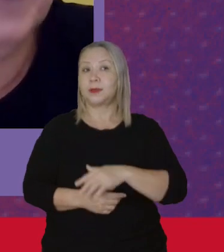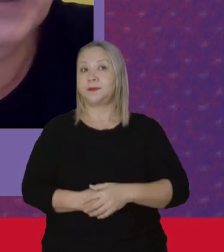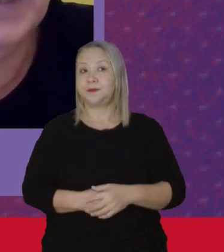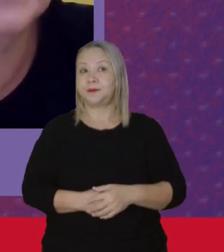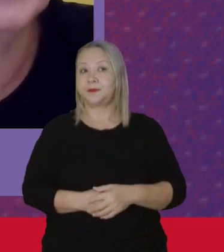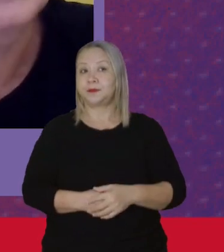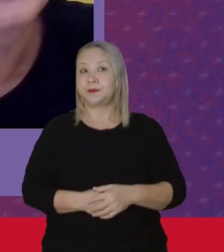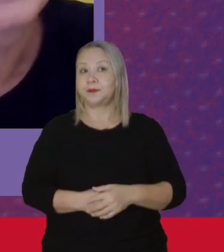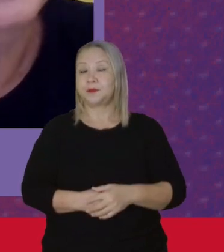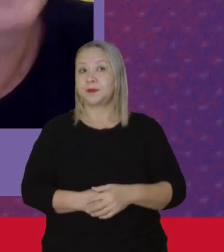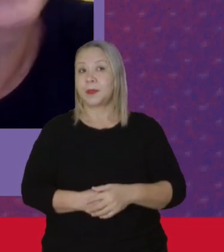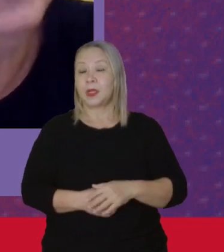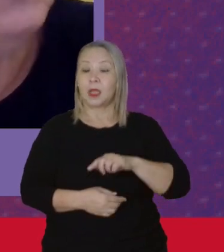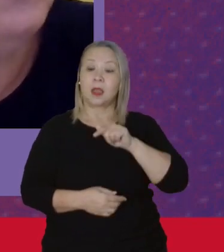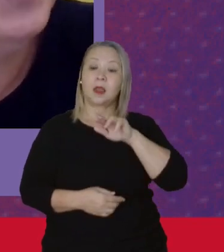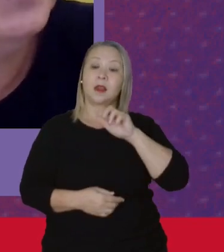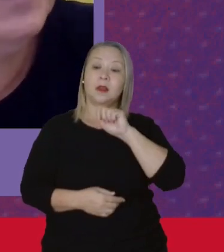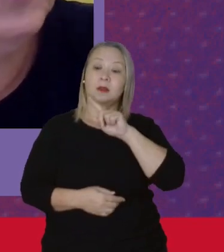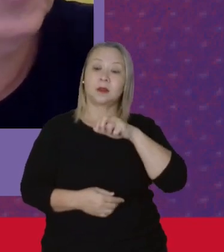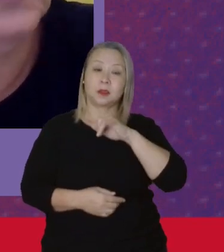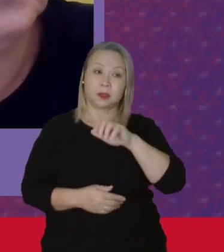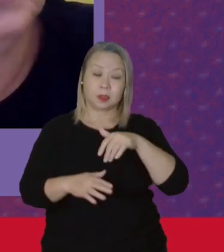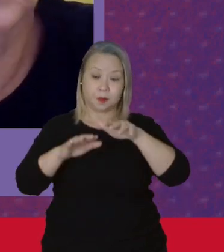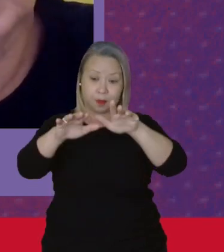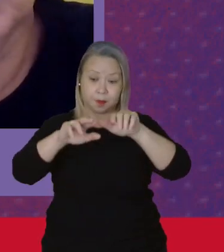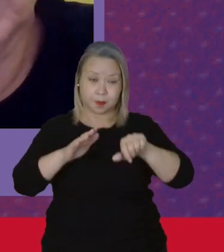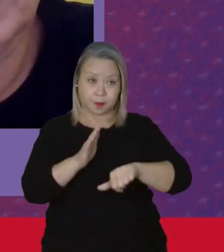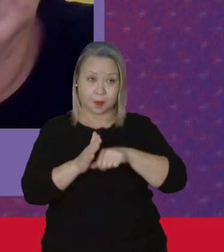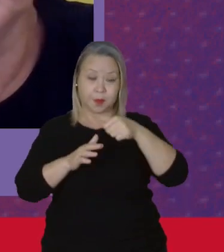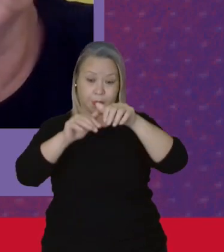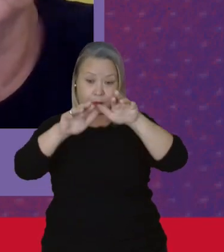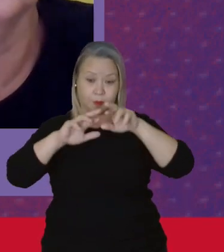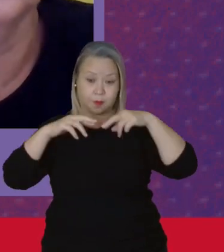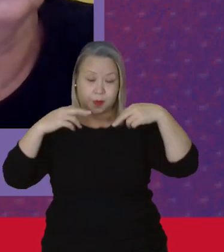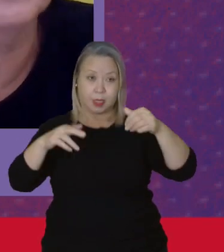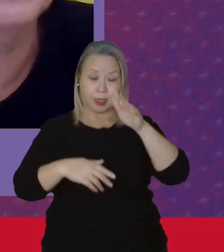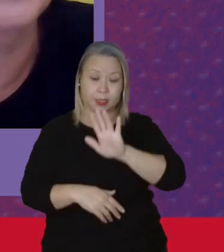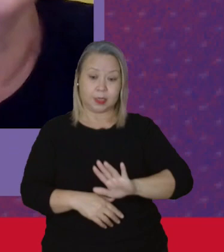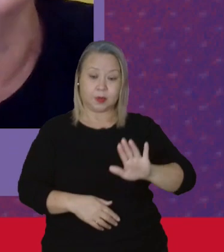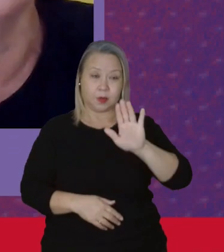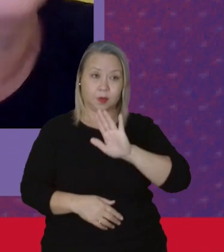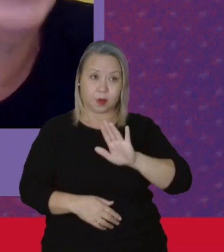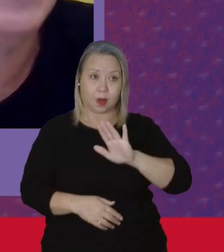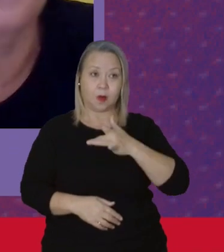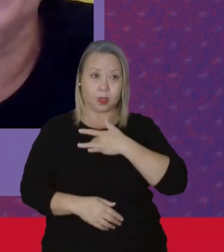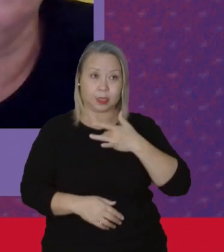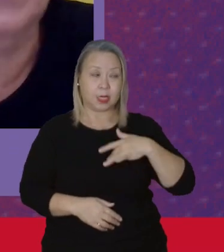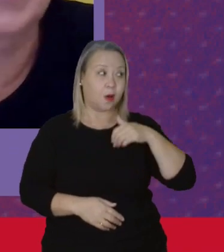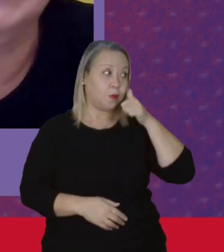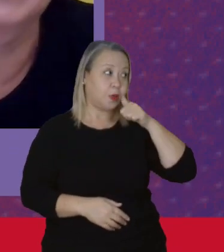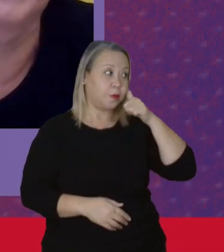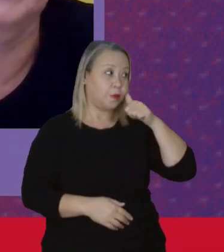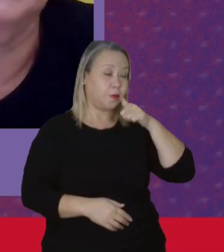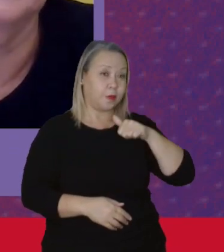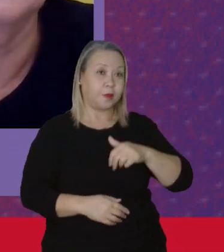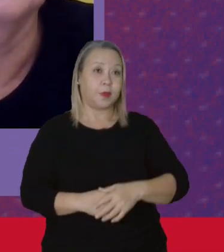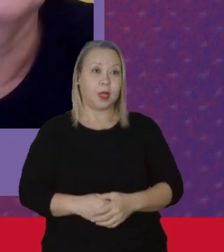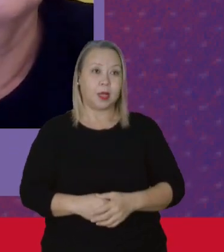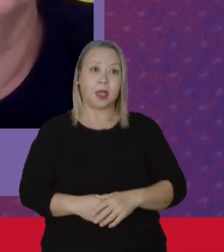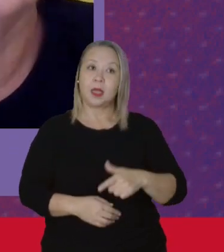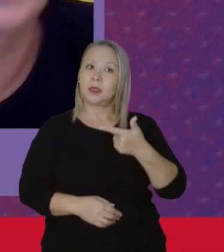falando aqui para a Grazi, na primeira Conferência Nacional de Saúde da Mulher, lá em 1986, não tem a palavra